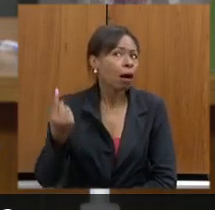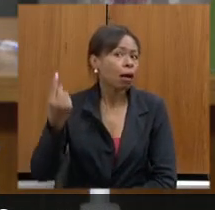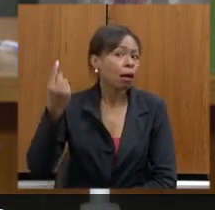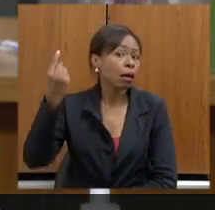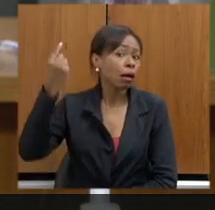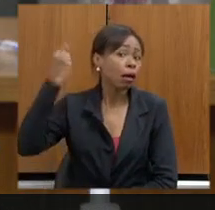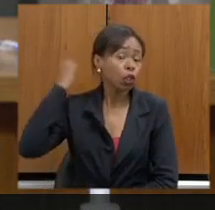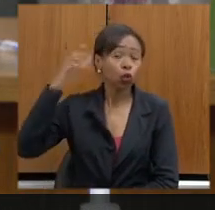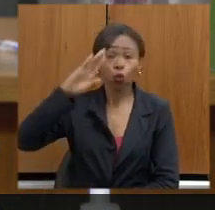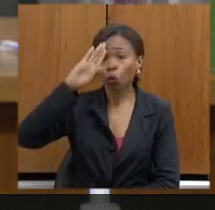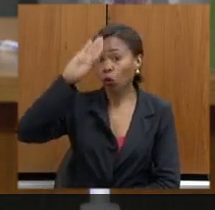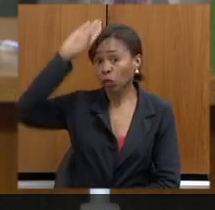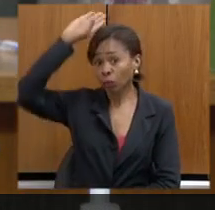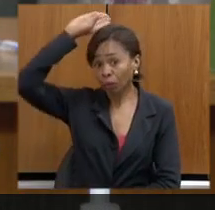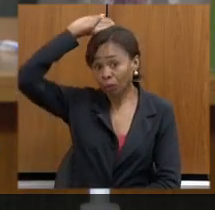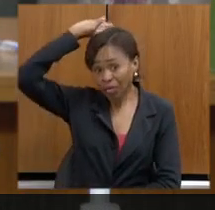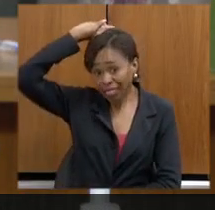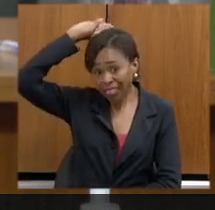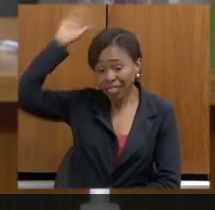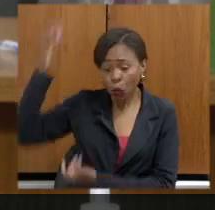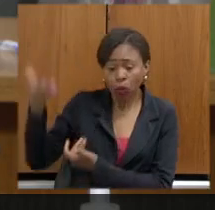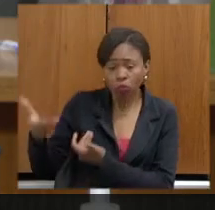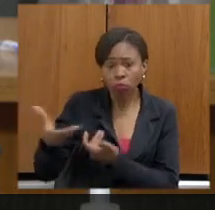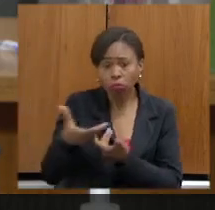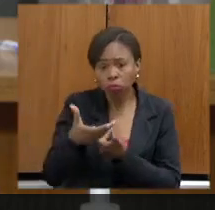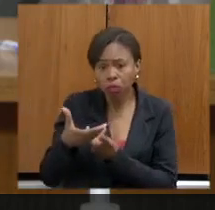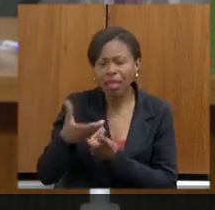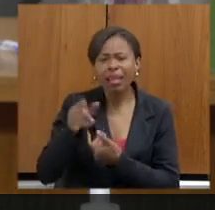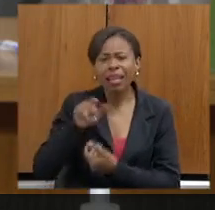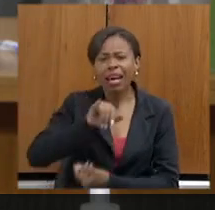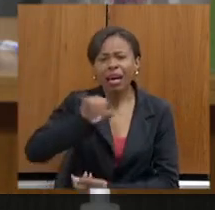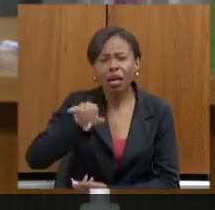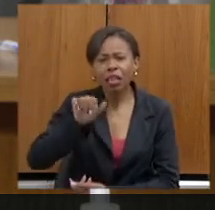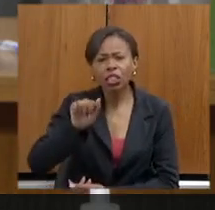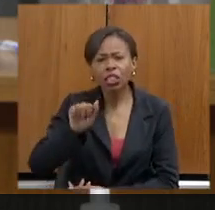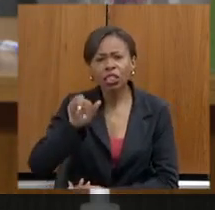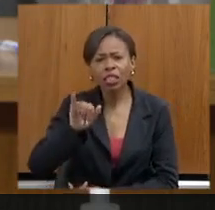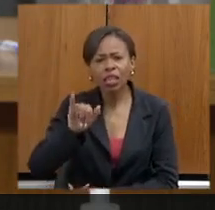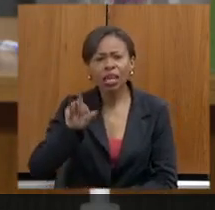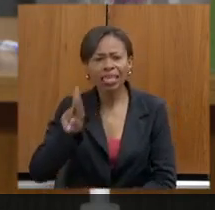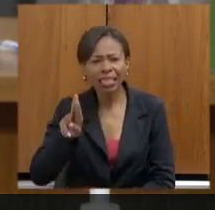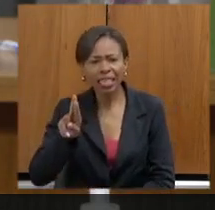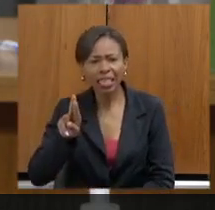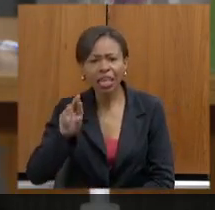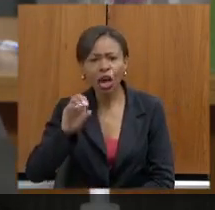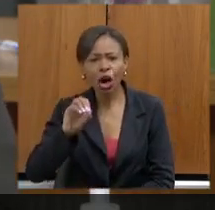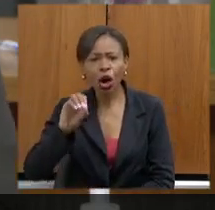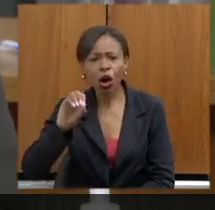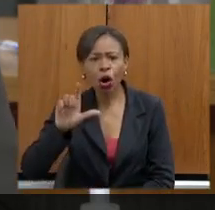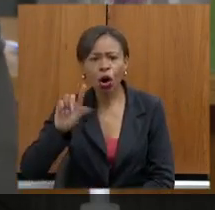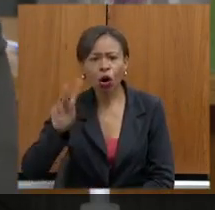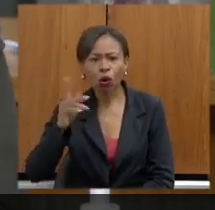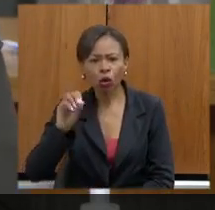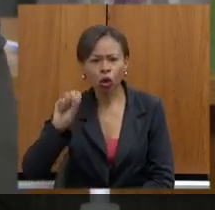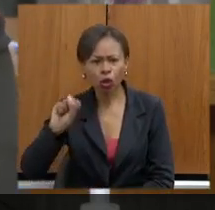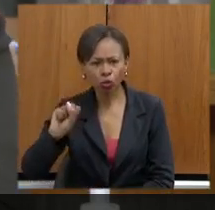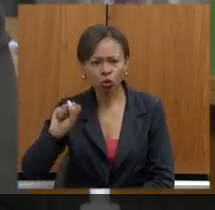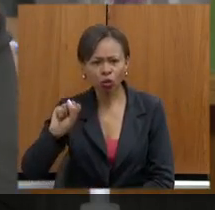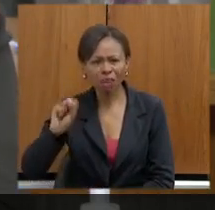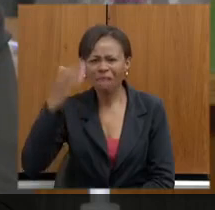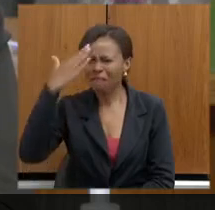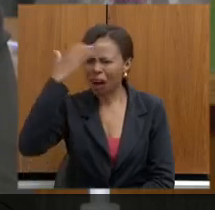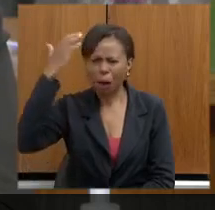atendendo ocorrência como por exemplo no Jair óleos que ficou famoso entre nós não tínhamos